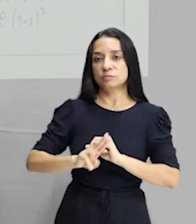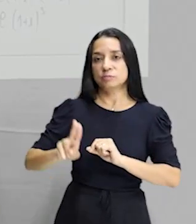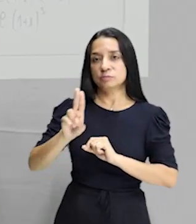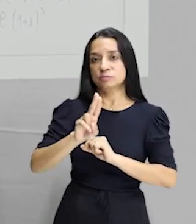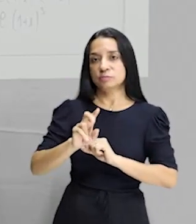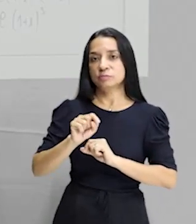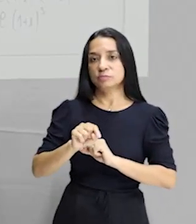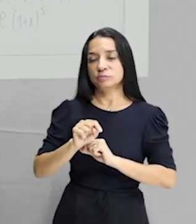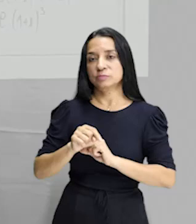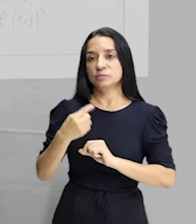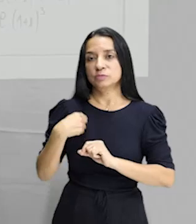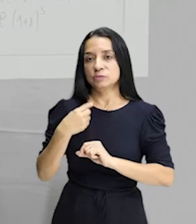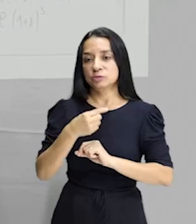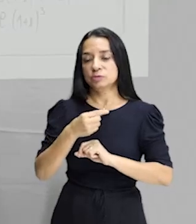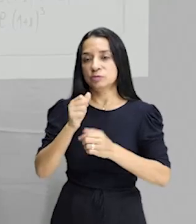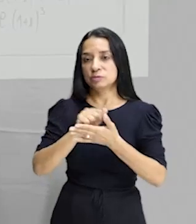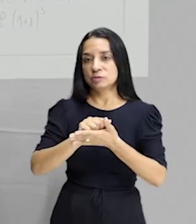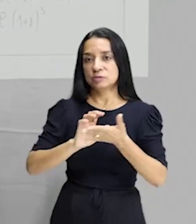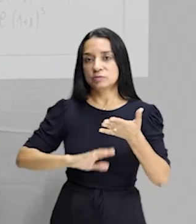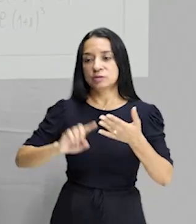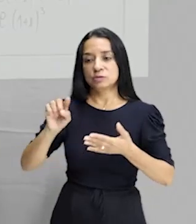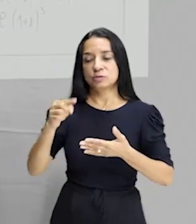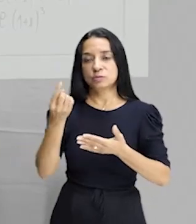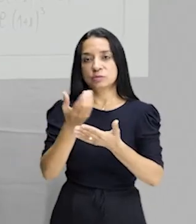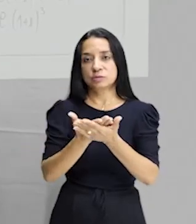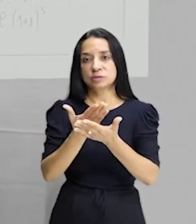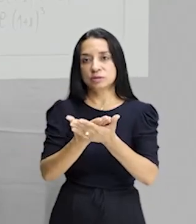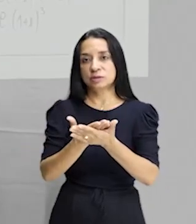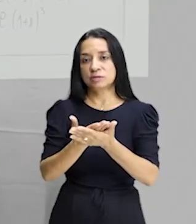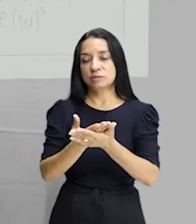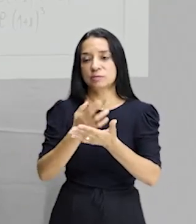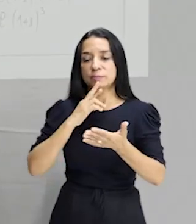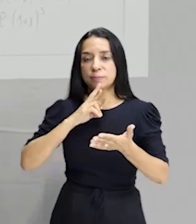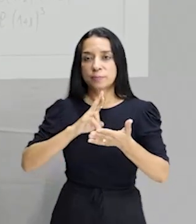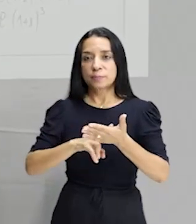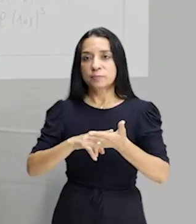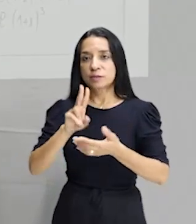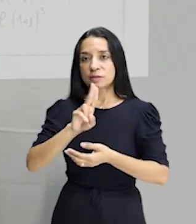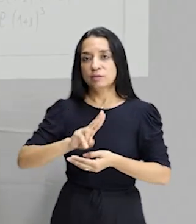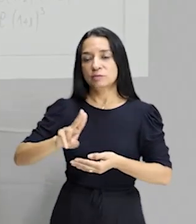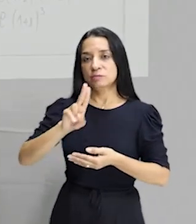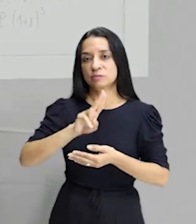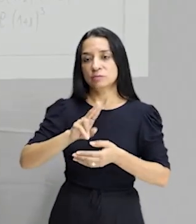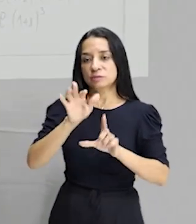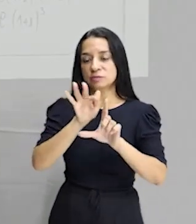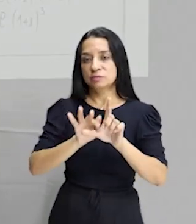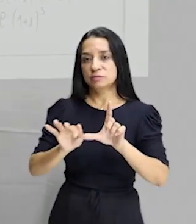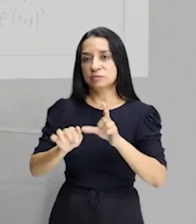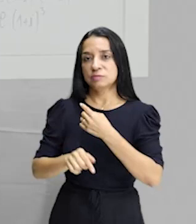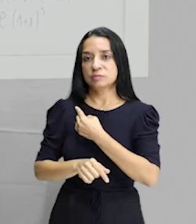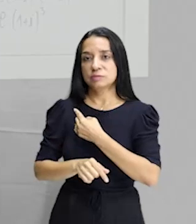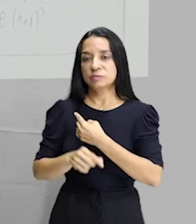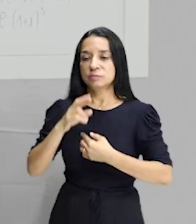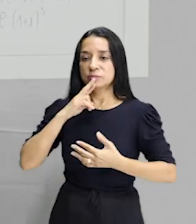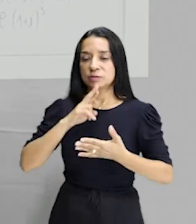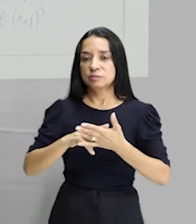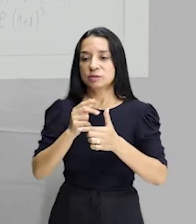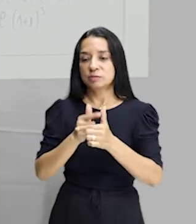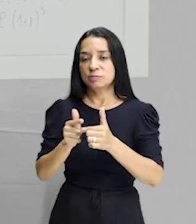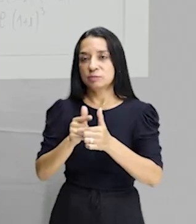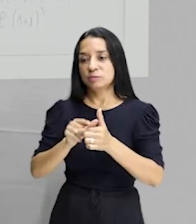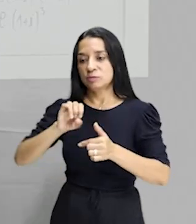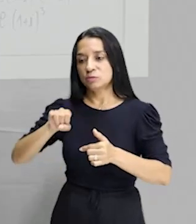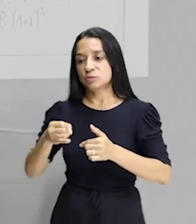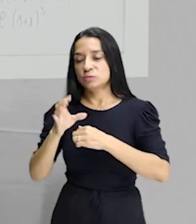usar aqui nos nossos Assis nas próximas aulas a gente vai resolver vai utilizar essa fórmula para resolver problema